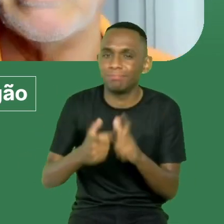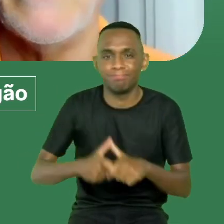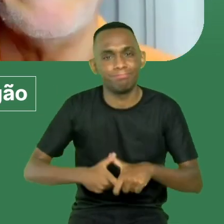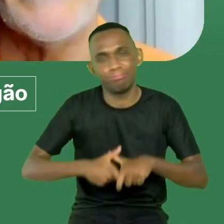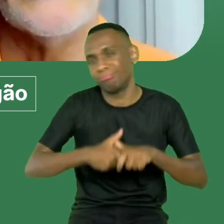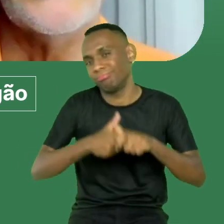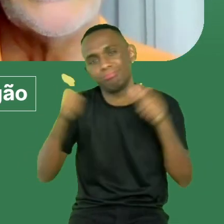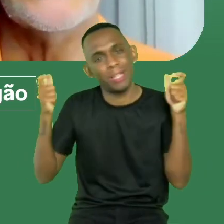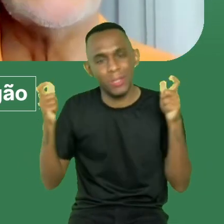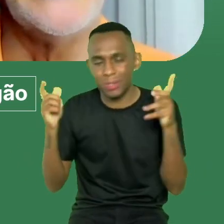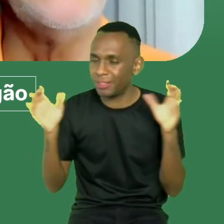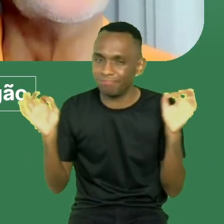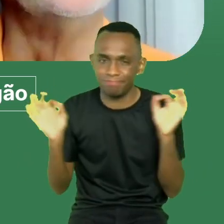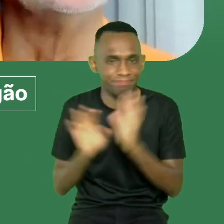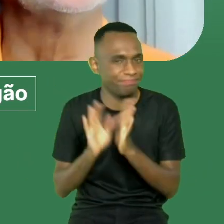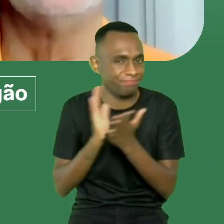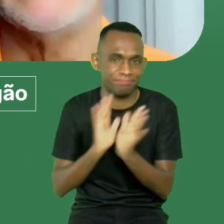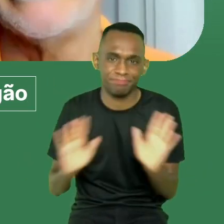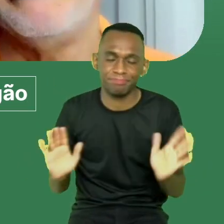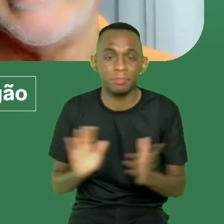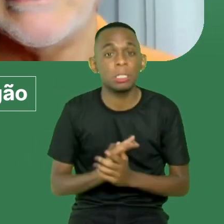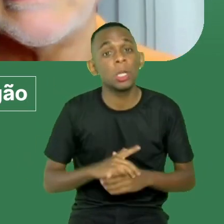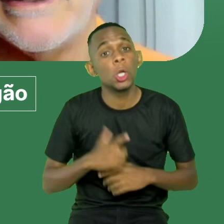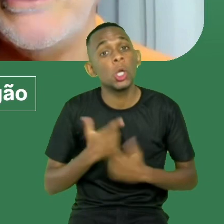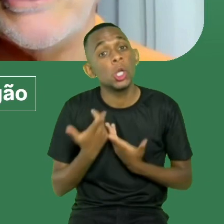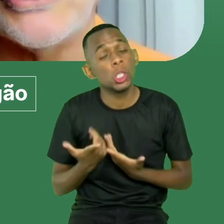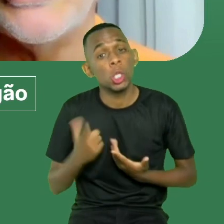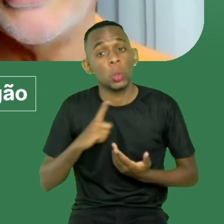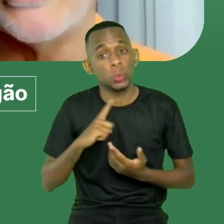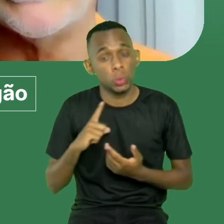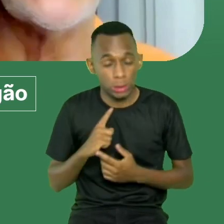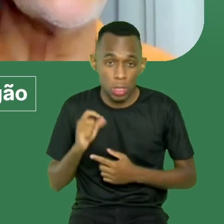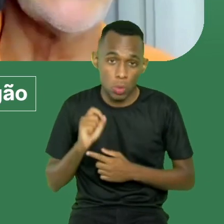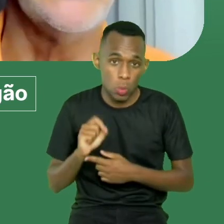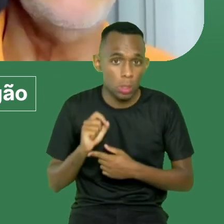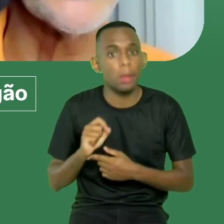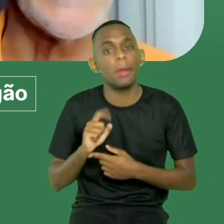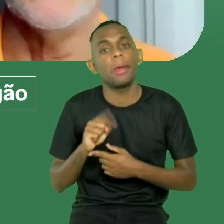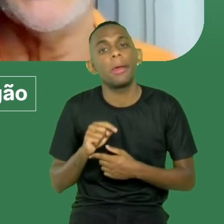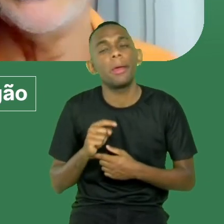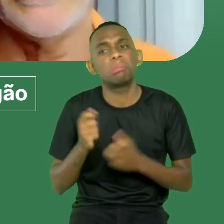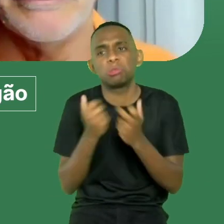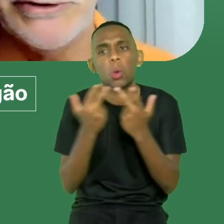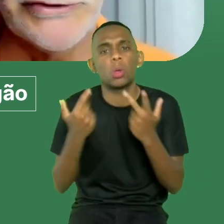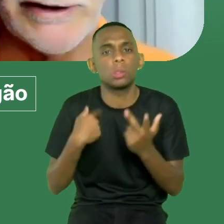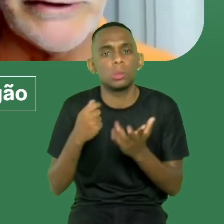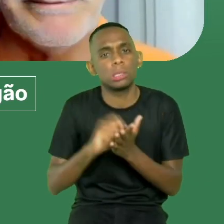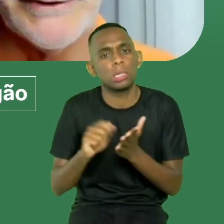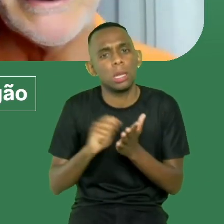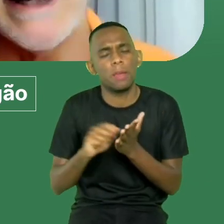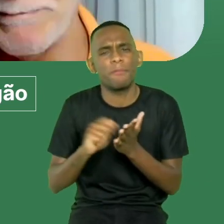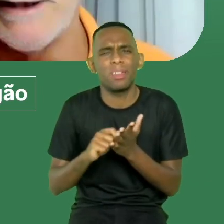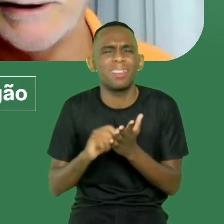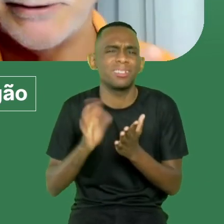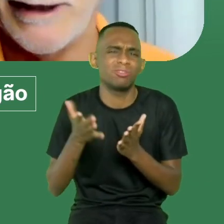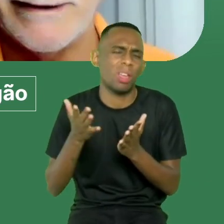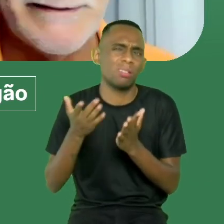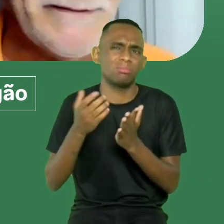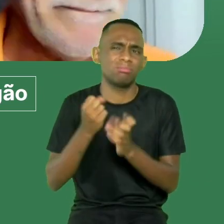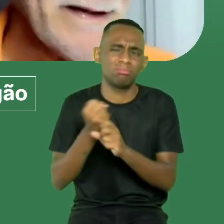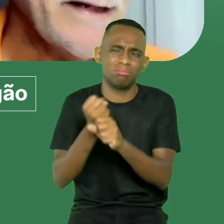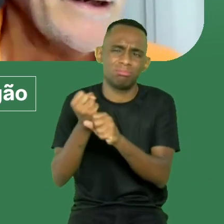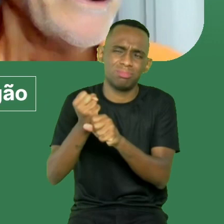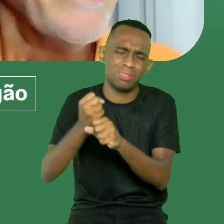não tenho. O que eu tenho que faz referência a isso foi coisas que eu escrevi já muitos anos depois, lembrando,